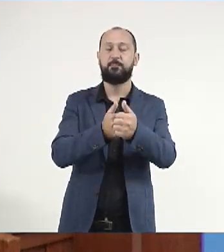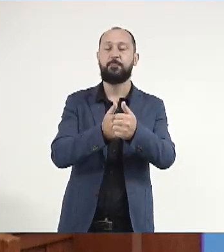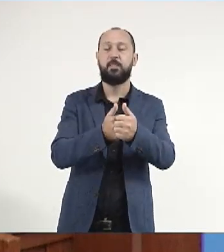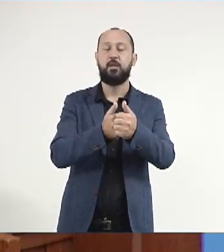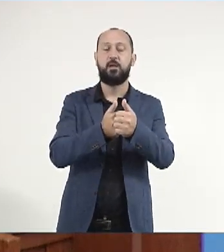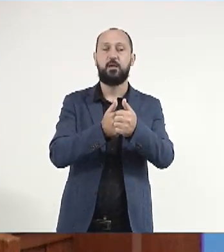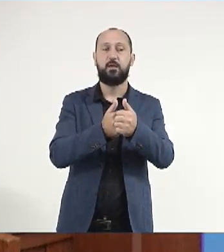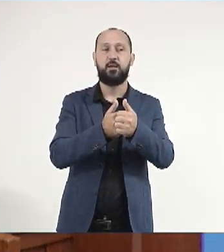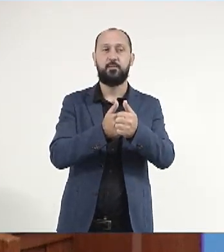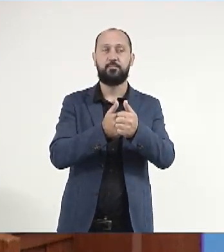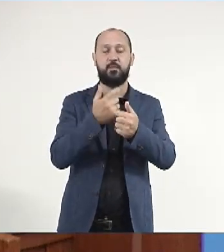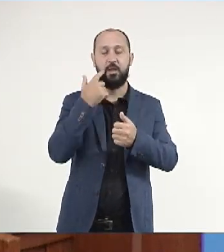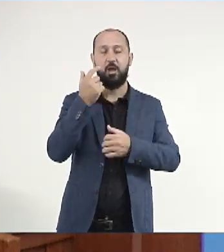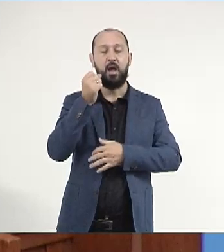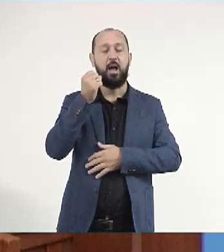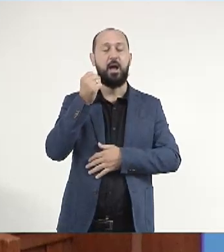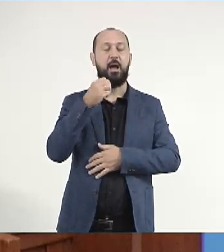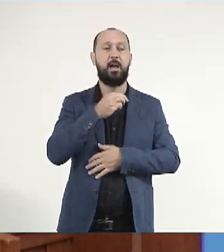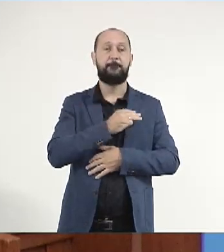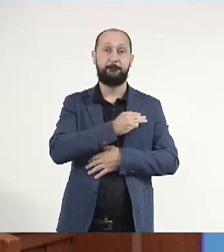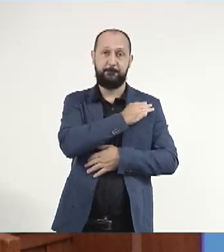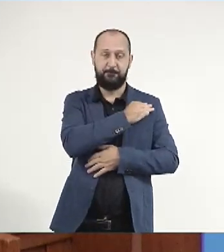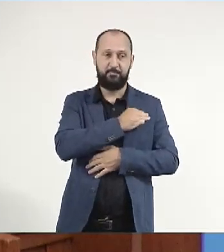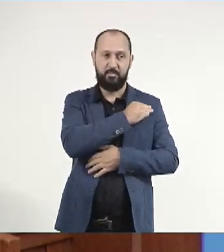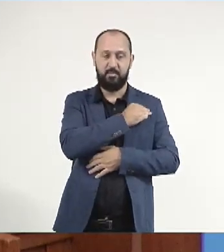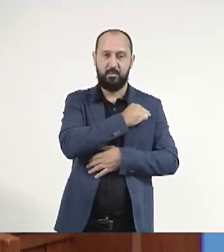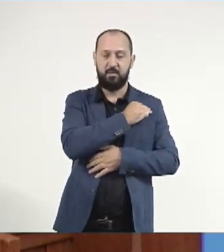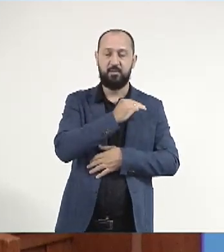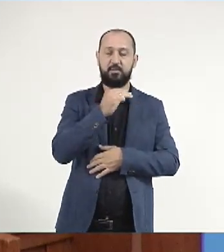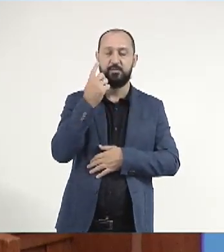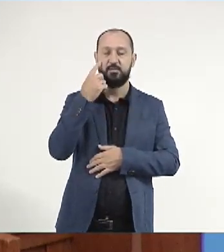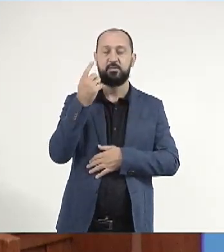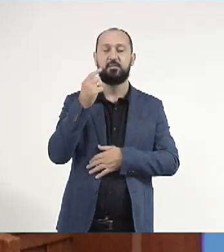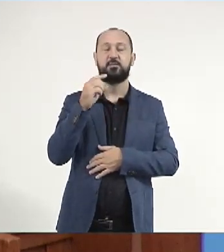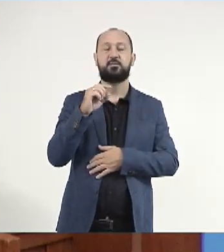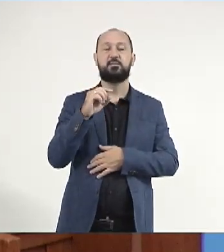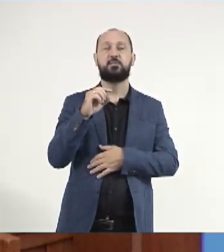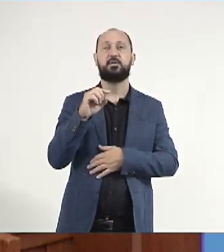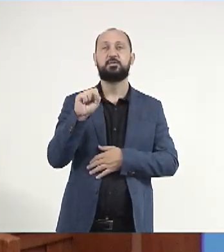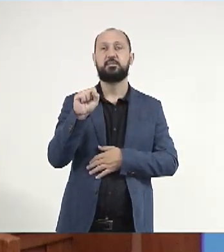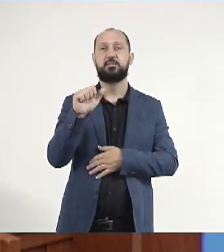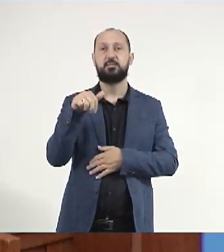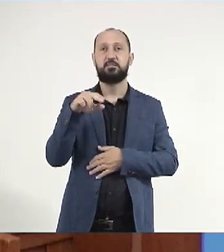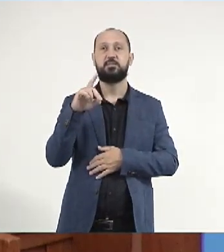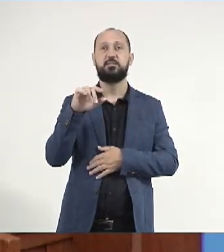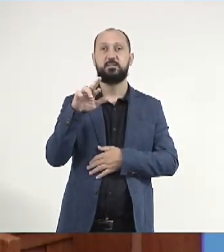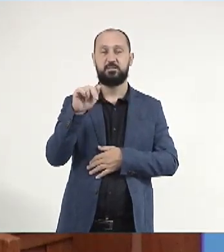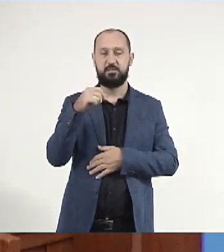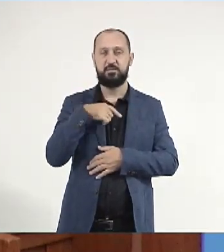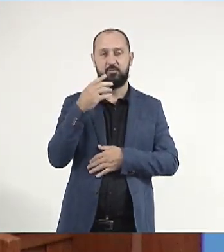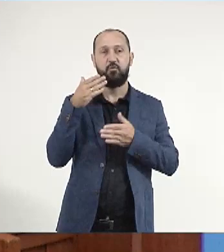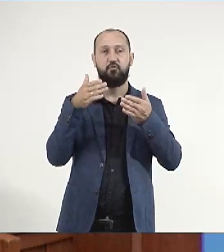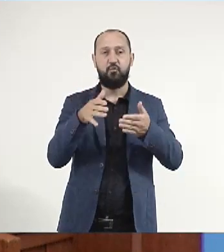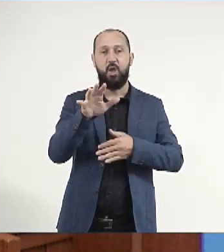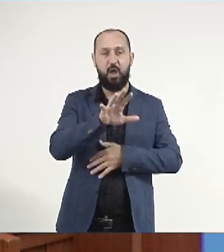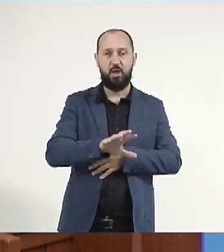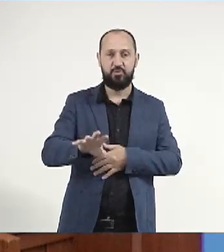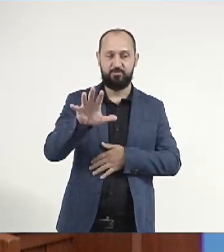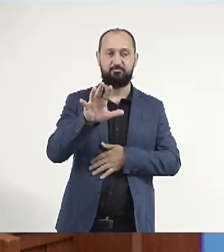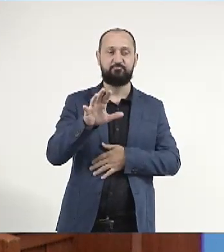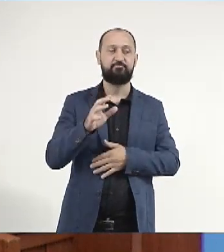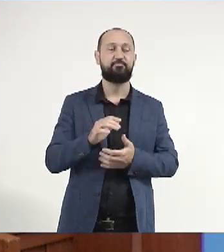ministra Sônia Guajajara, dos povos indígenas, que esteve visitando a região. E